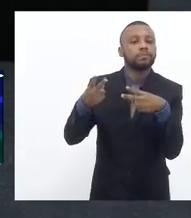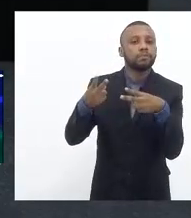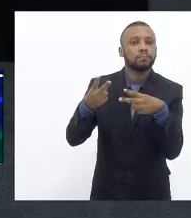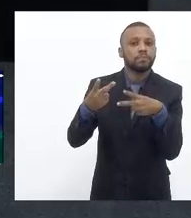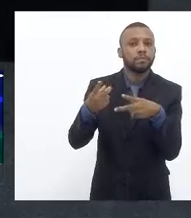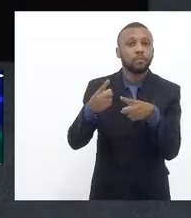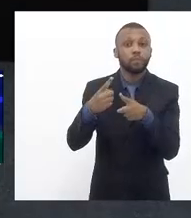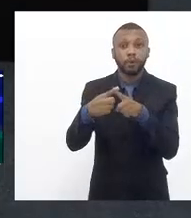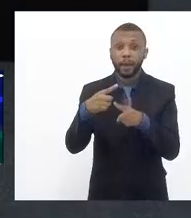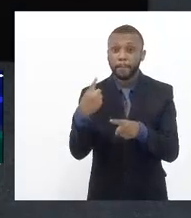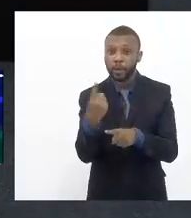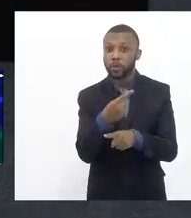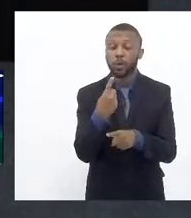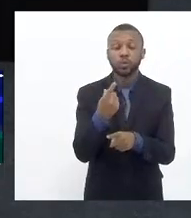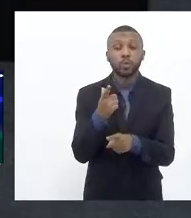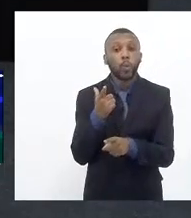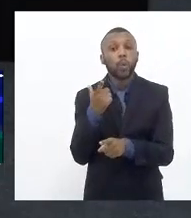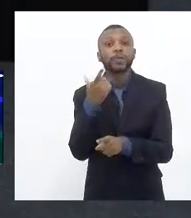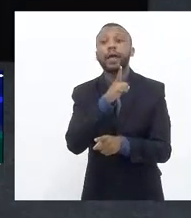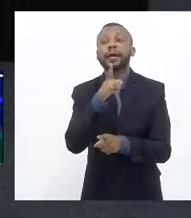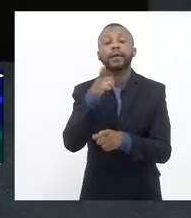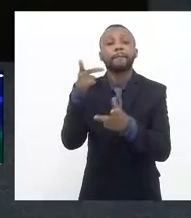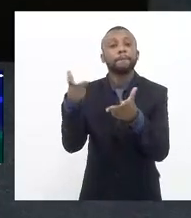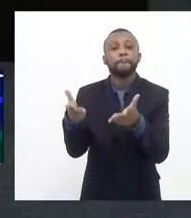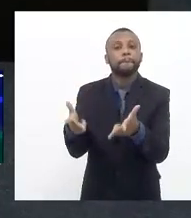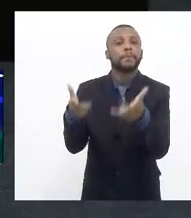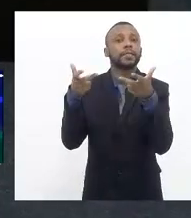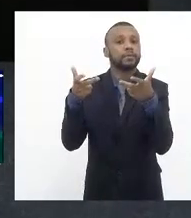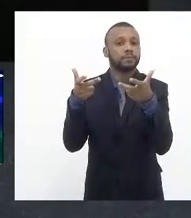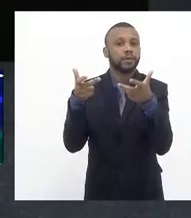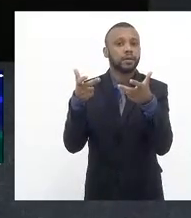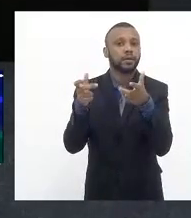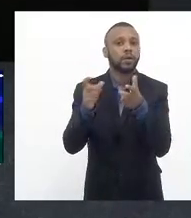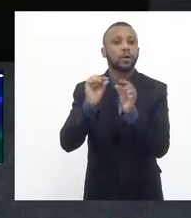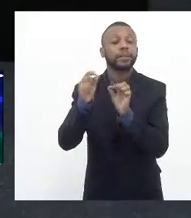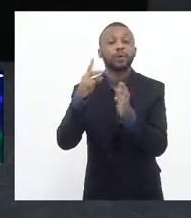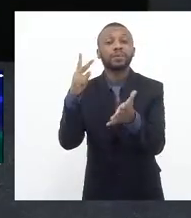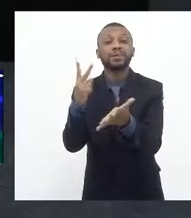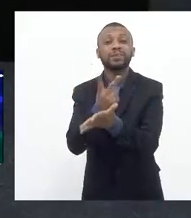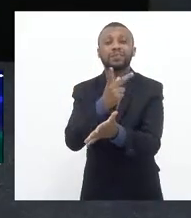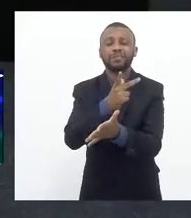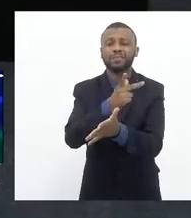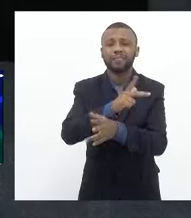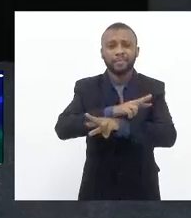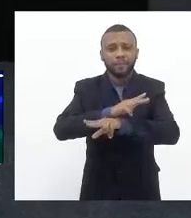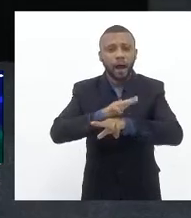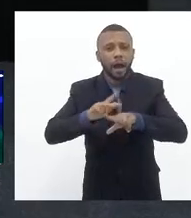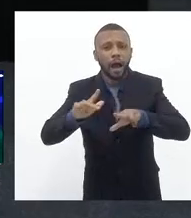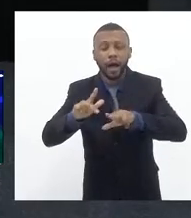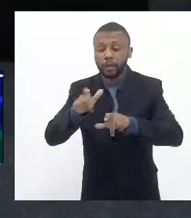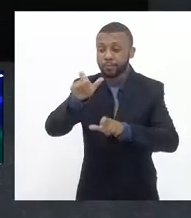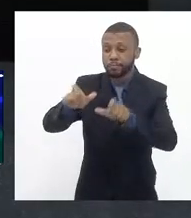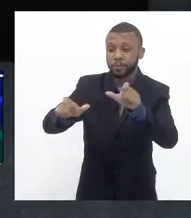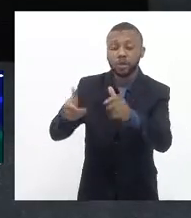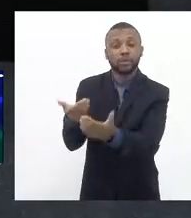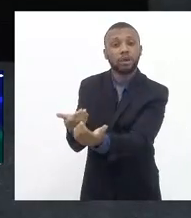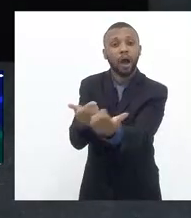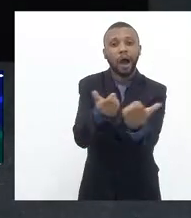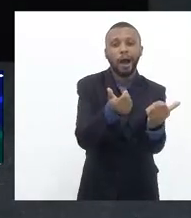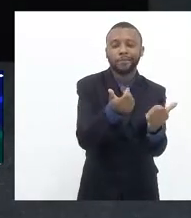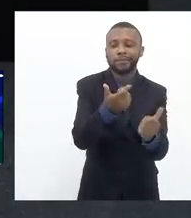gente não consegue alcançar, mas que está acontecendo com vários jovens. Vários estão